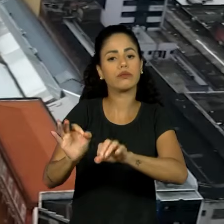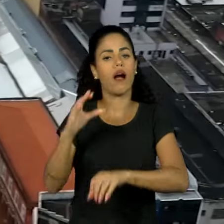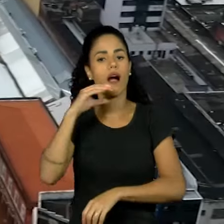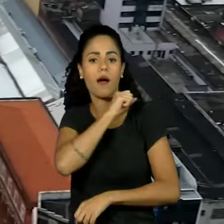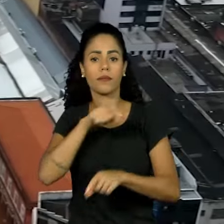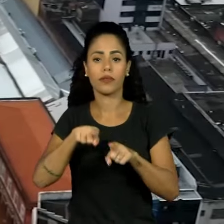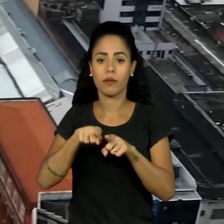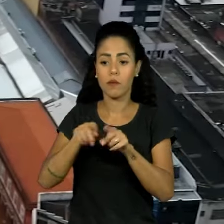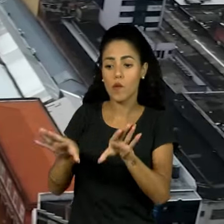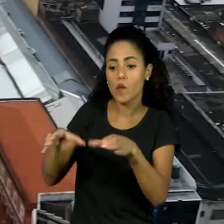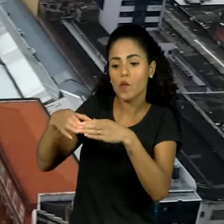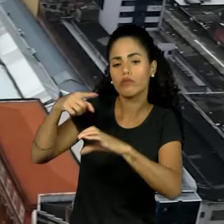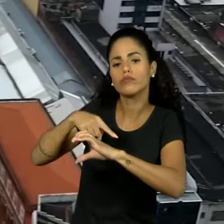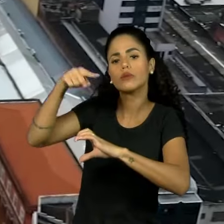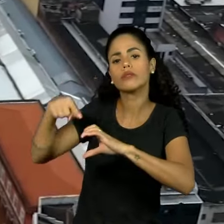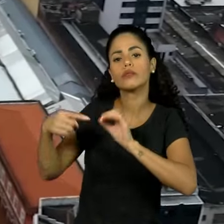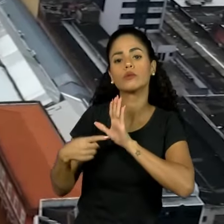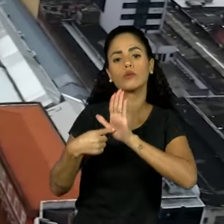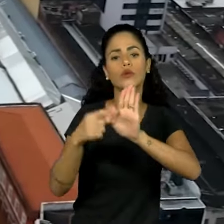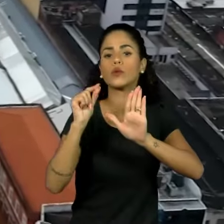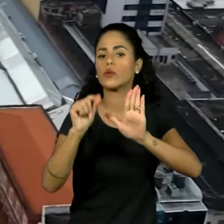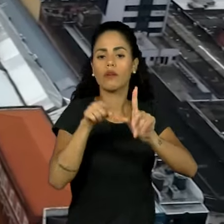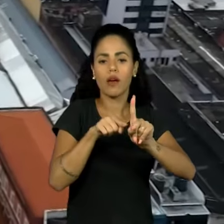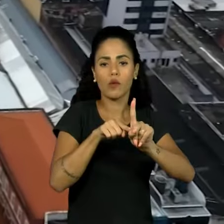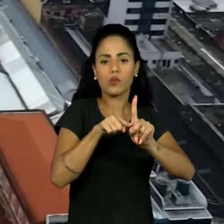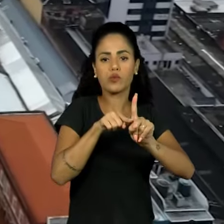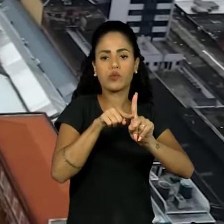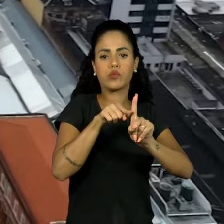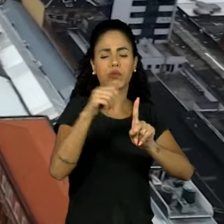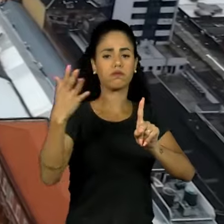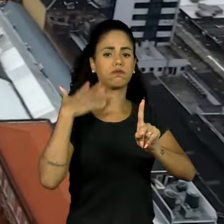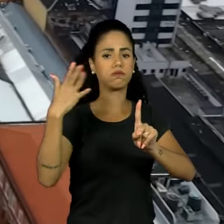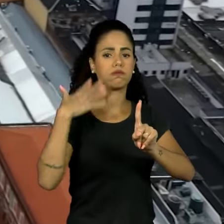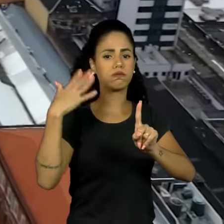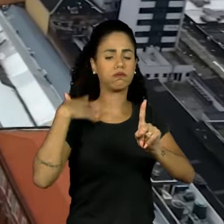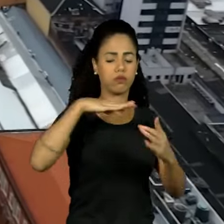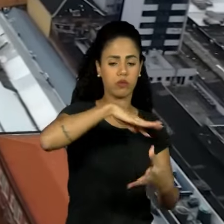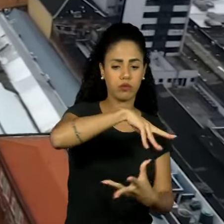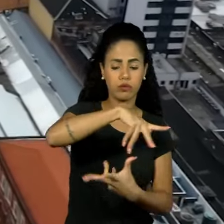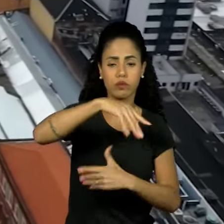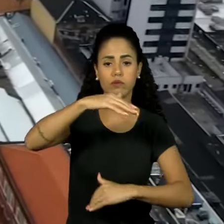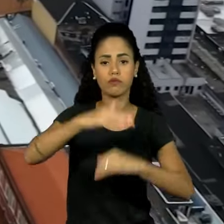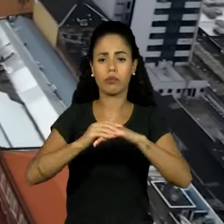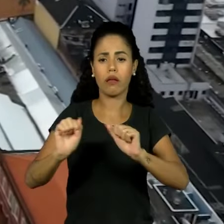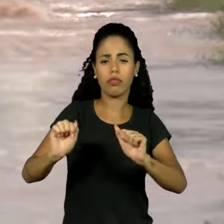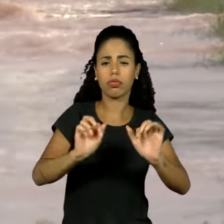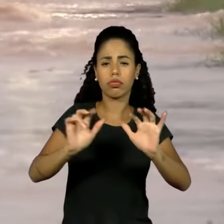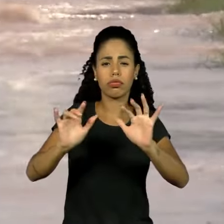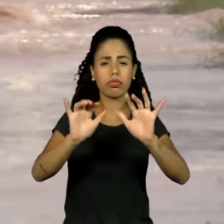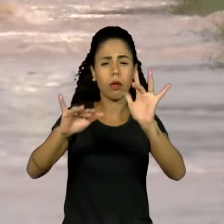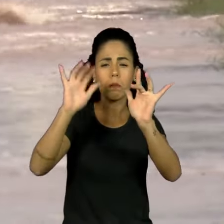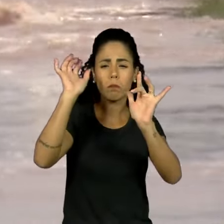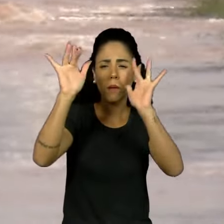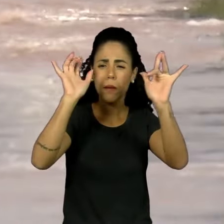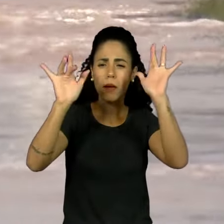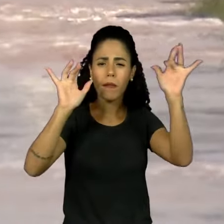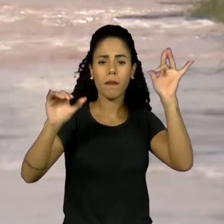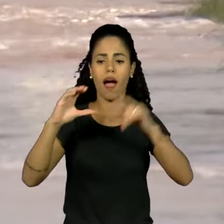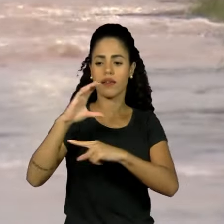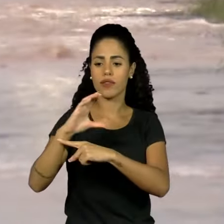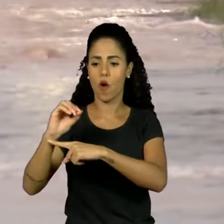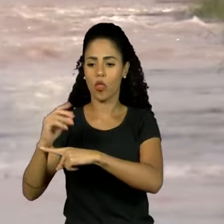cientistas explicam que o aumento médio da temperatura no planeta causado pelo excesso de emissões de gases do efeito estufa, como